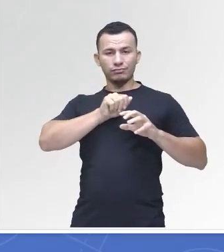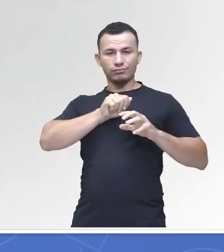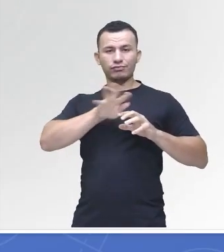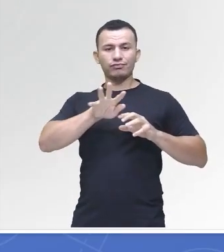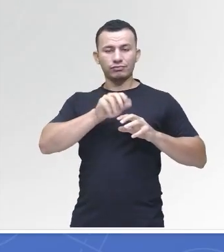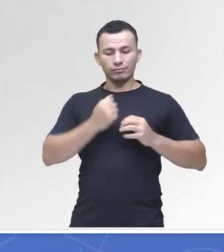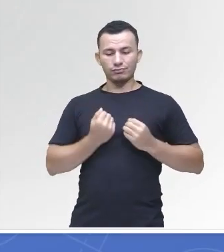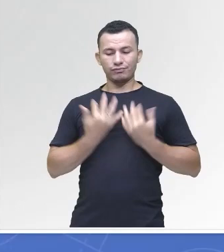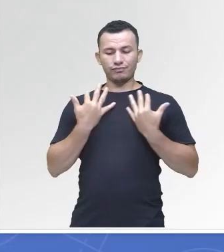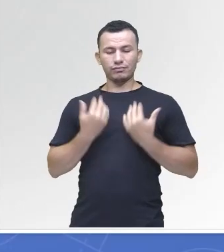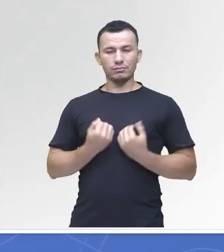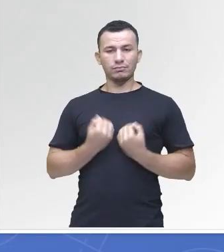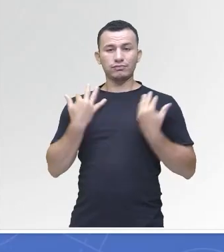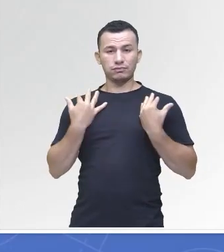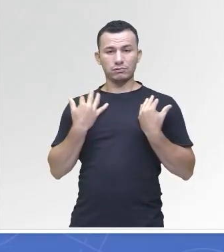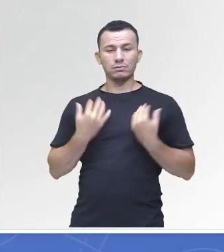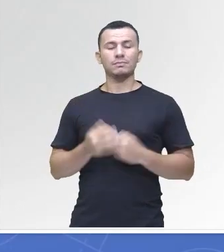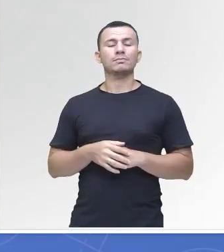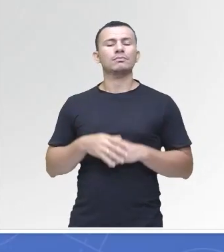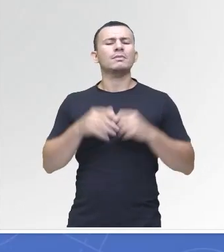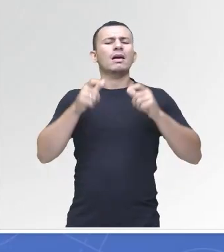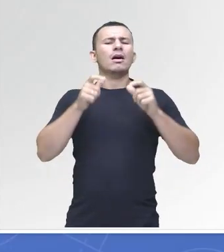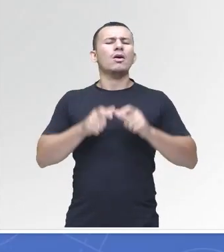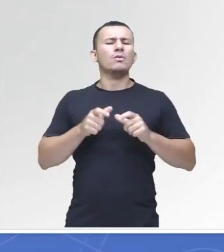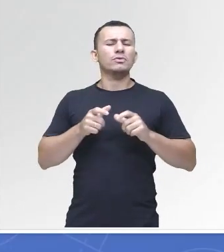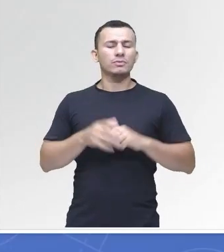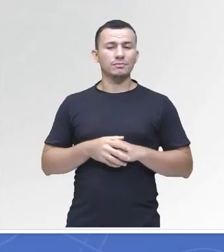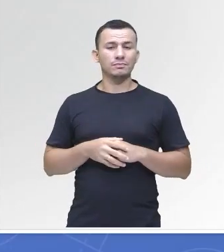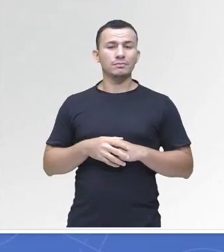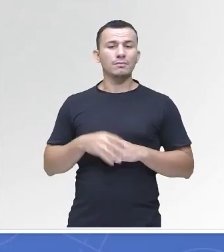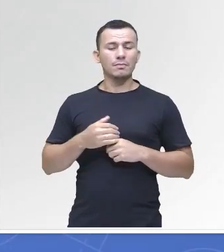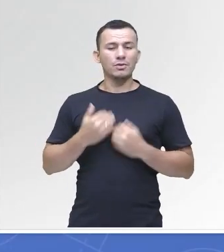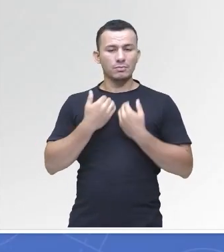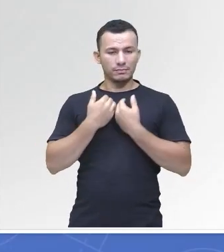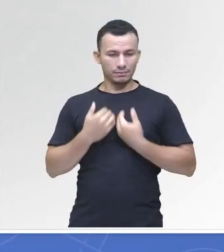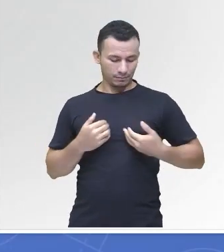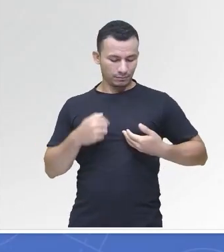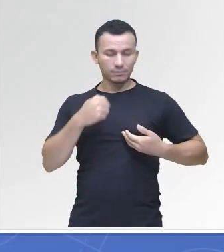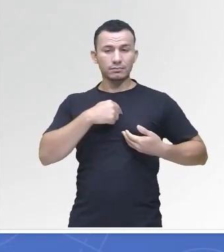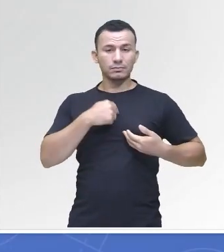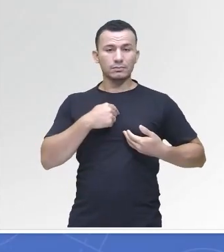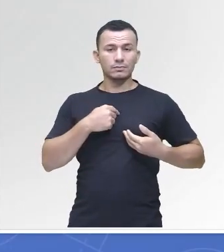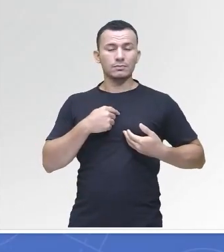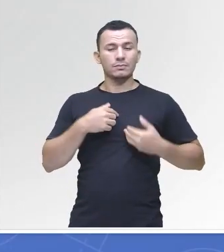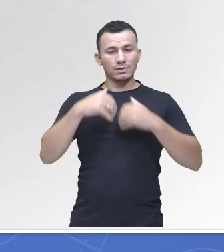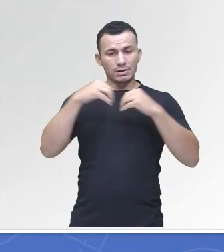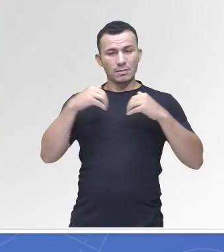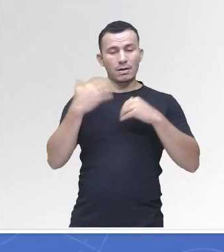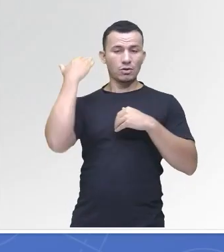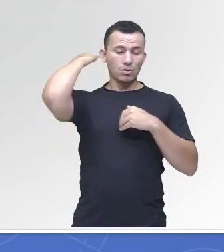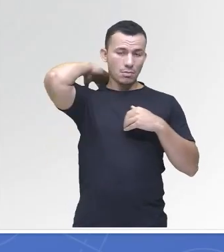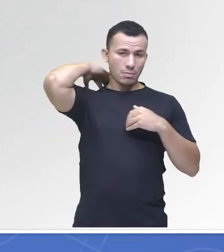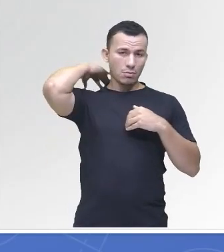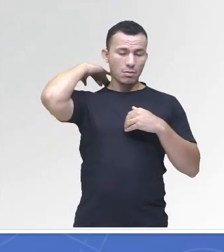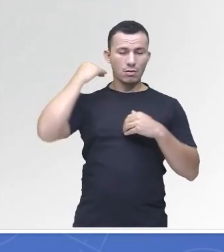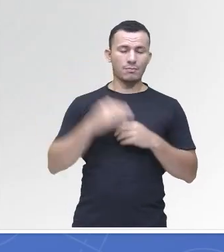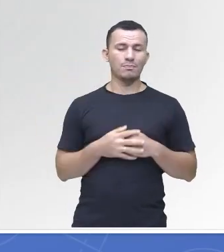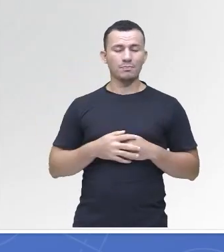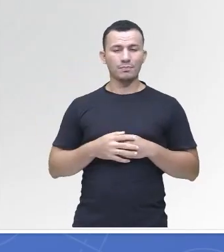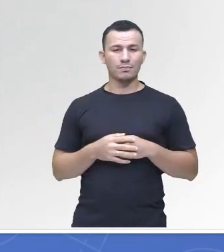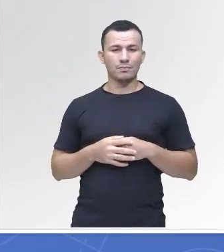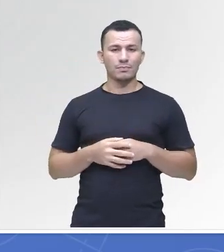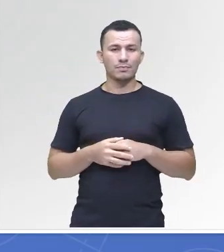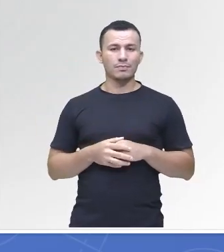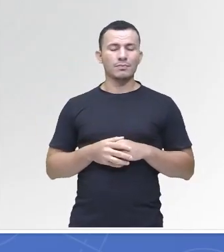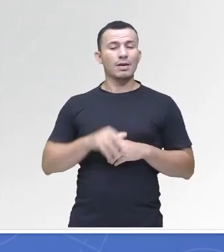quê? A localização dele, né? Ele está localizado aqui na nossa caixa torácica, entre os pulmões. Ele não está do lado esquerdo, é somente